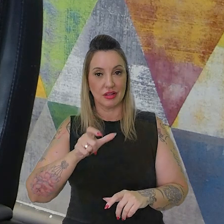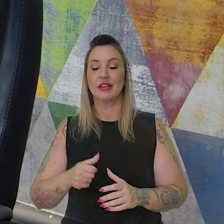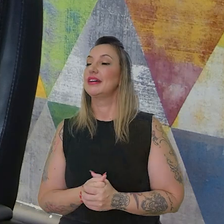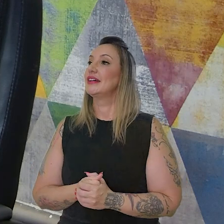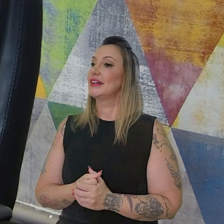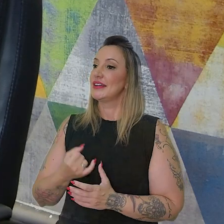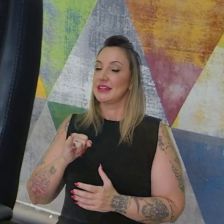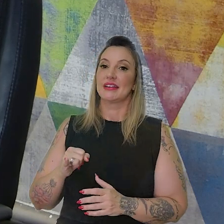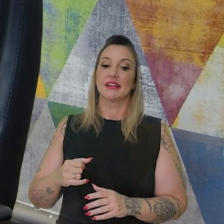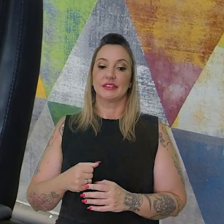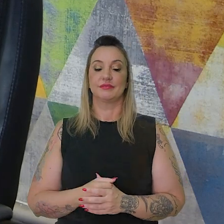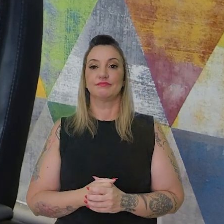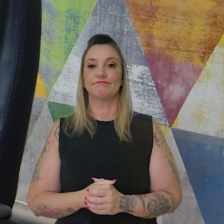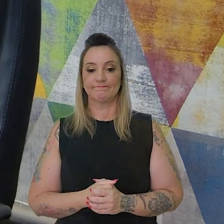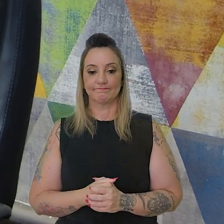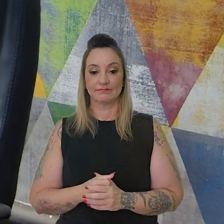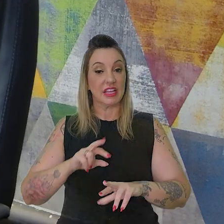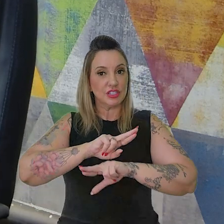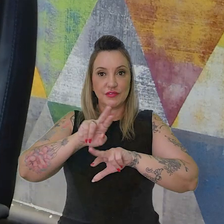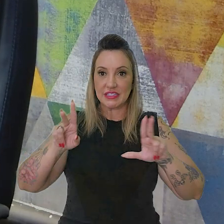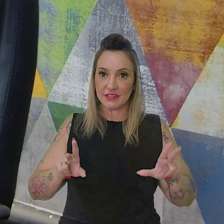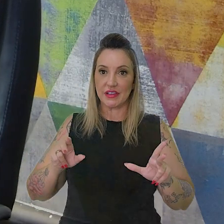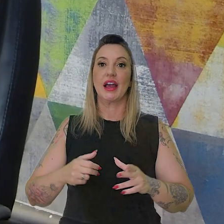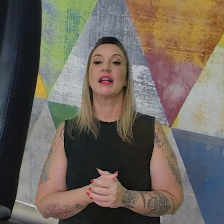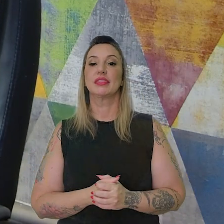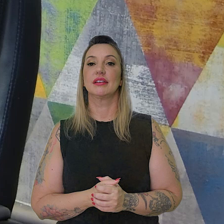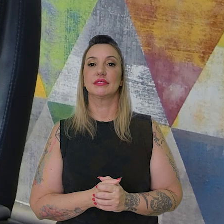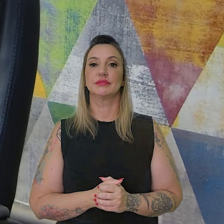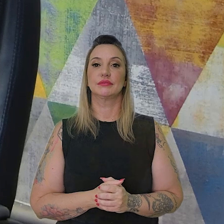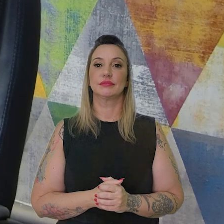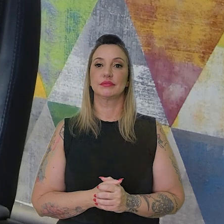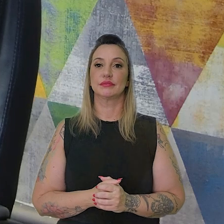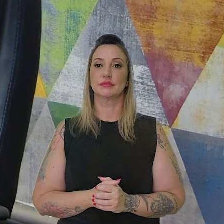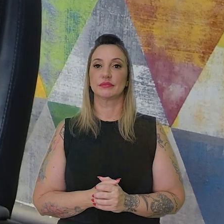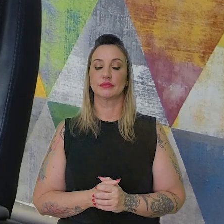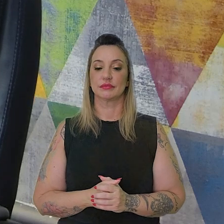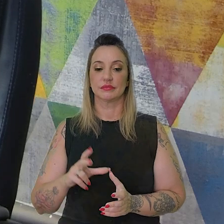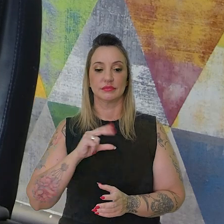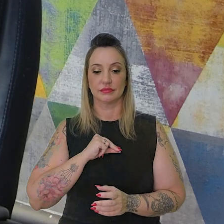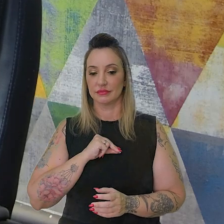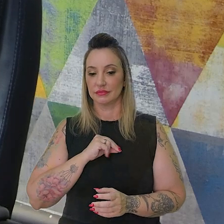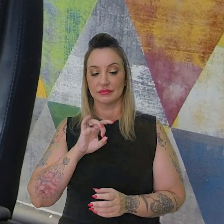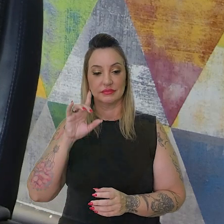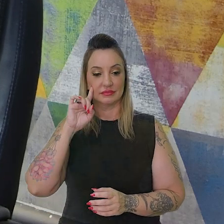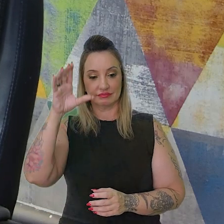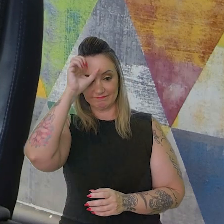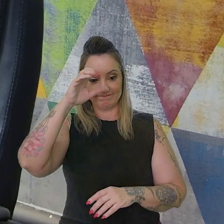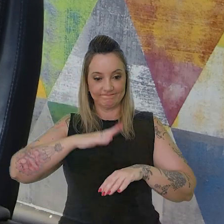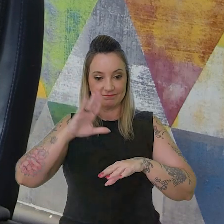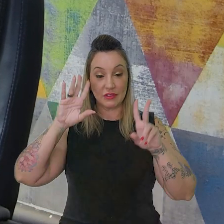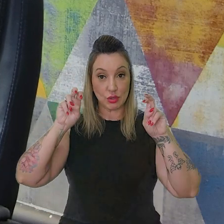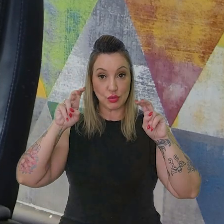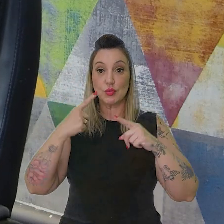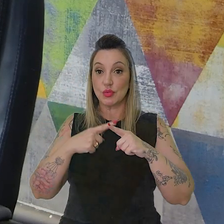gente falou também sabe fiz uma curadoria bem assim diversificada Uhum E ai e cada dia eu aprendo